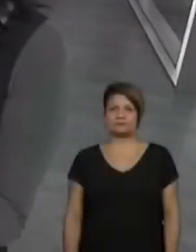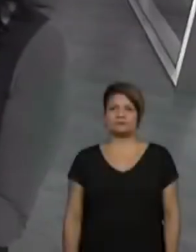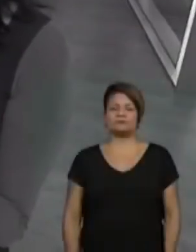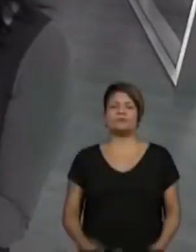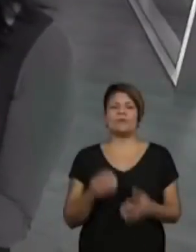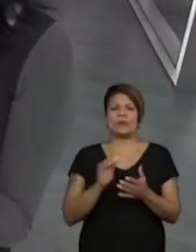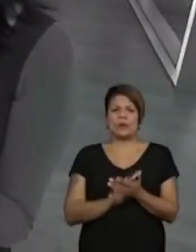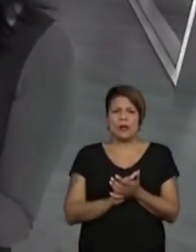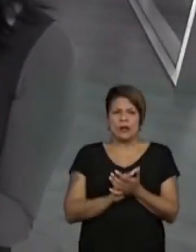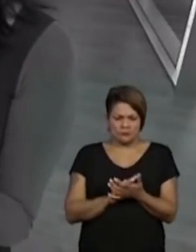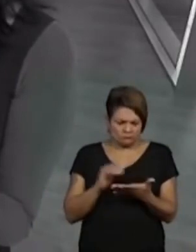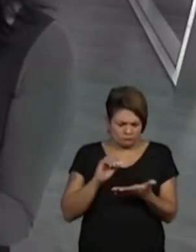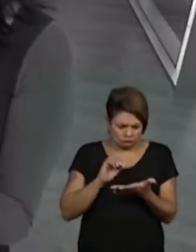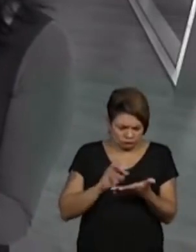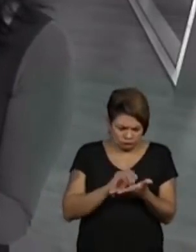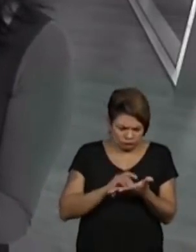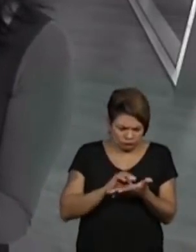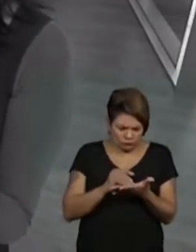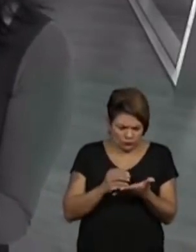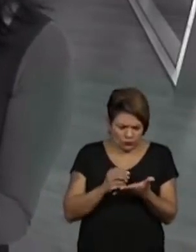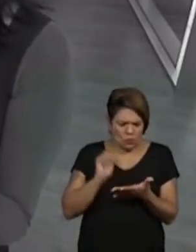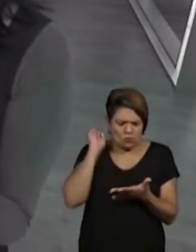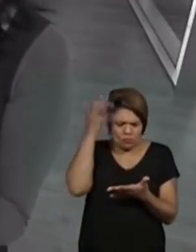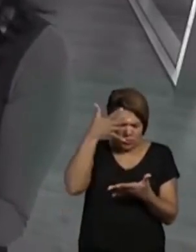Bruno, cadê você?